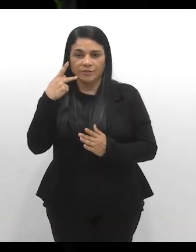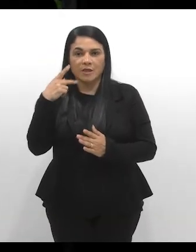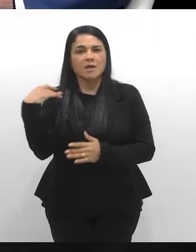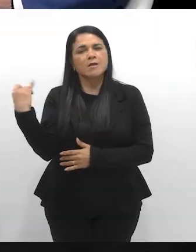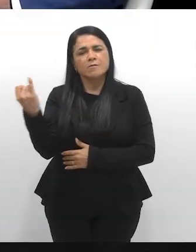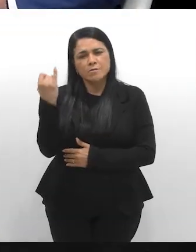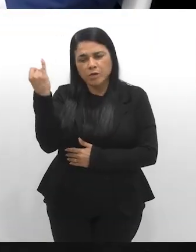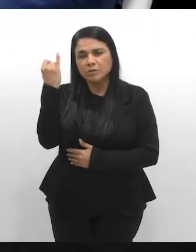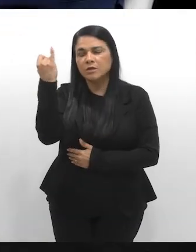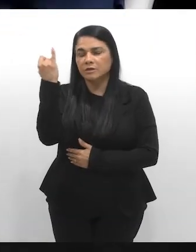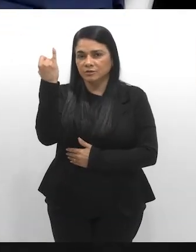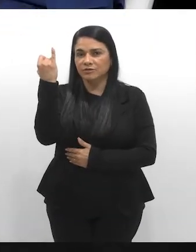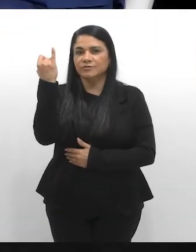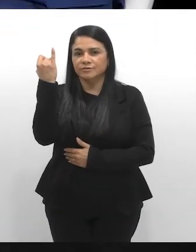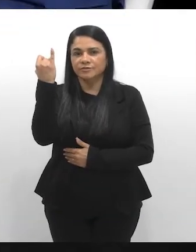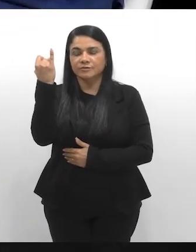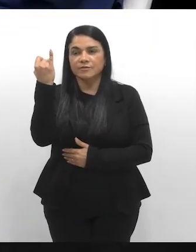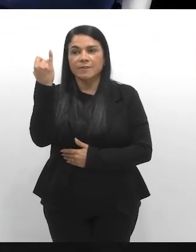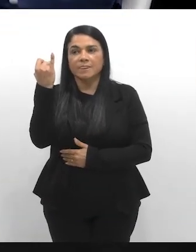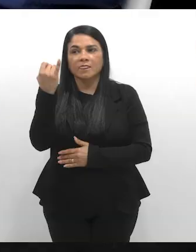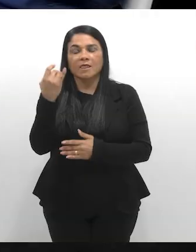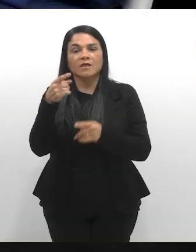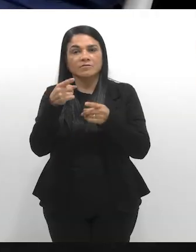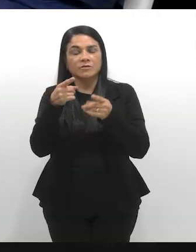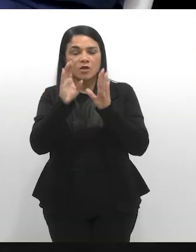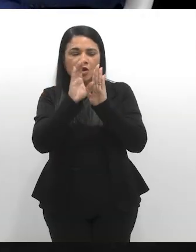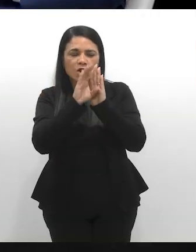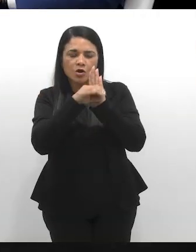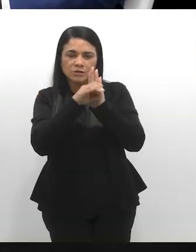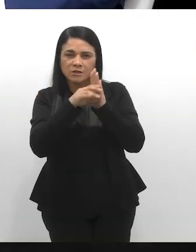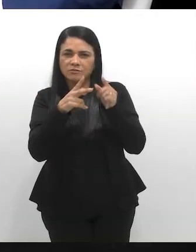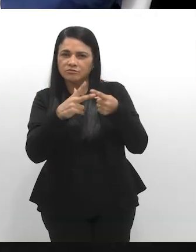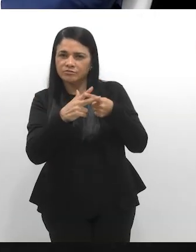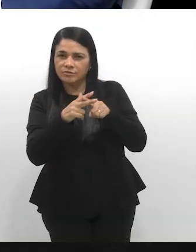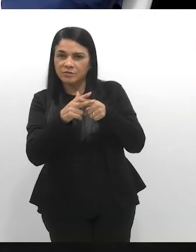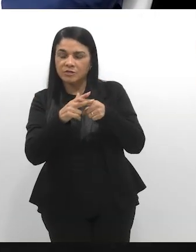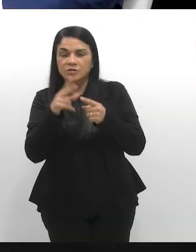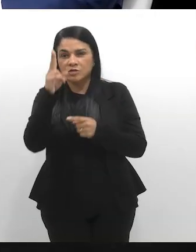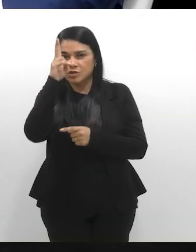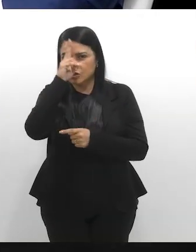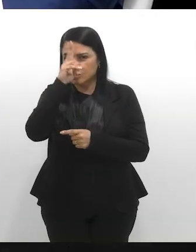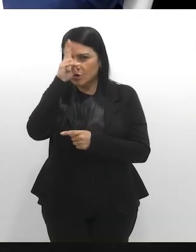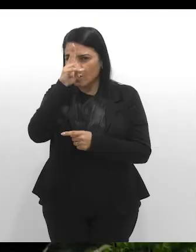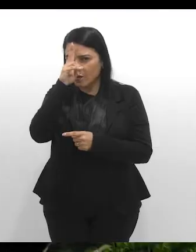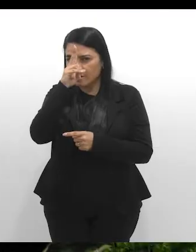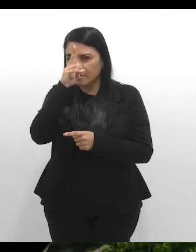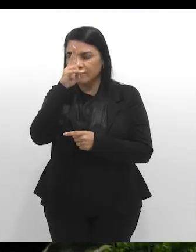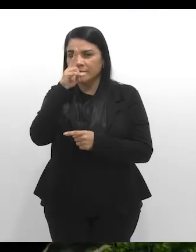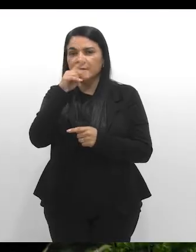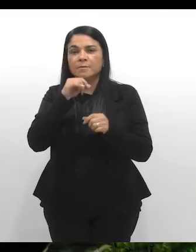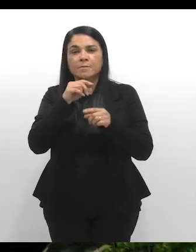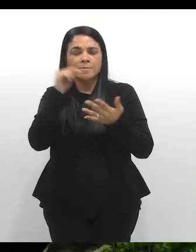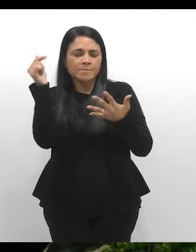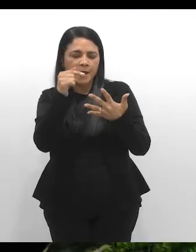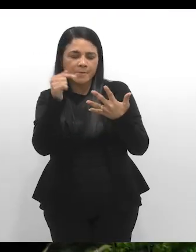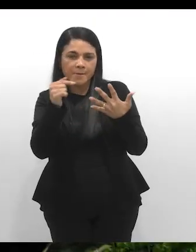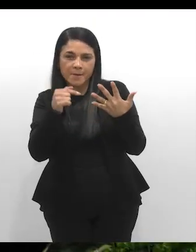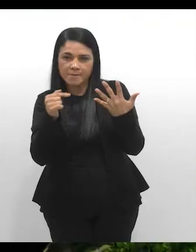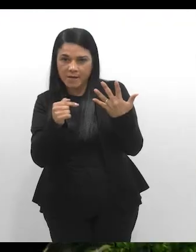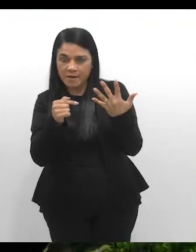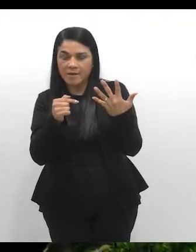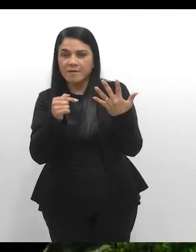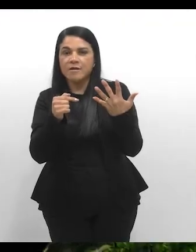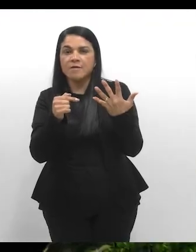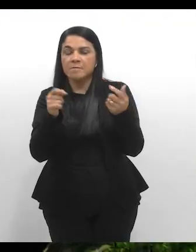Certo, muito importante isso, inclusive dimensionando esse conceito de reparação histórica plena, né, e que traz inúmeras questões que